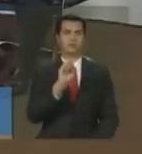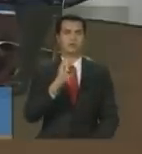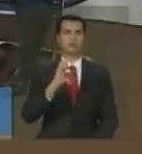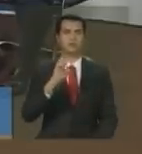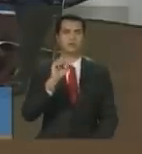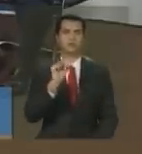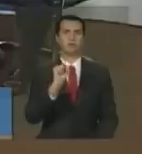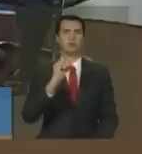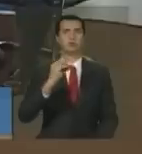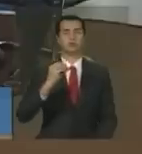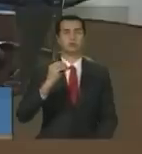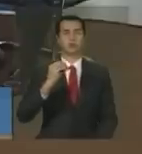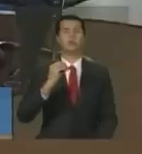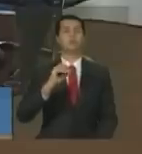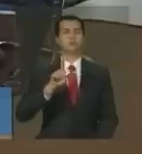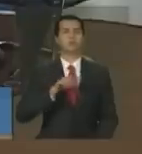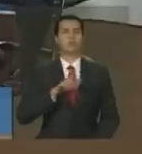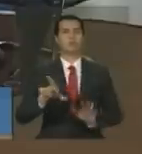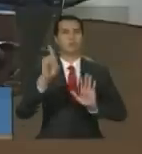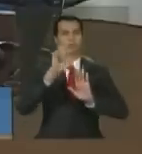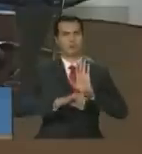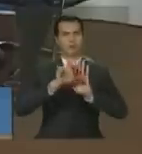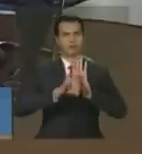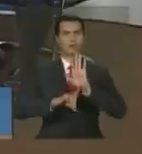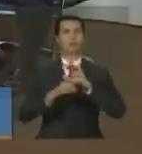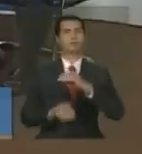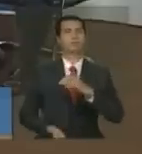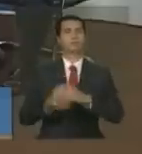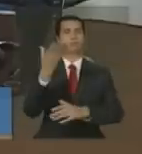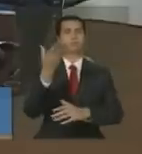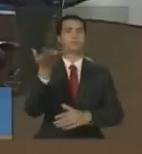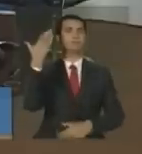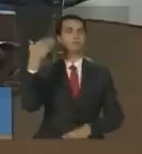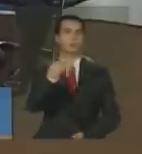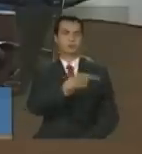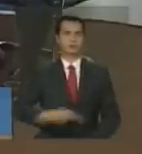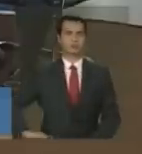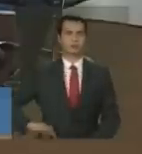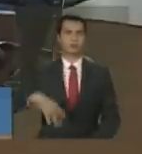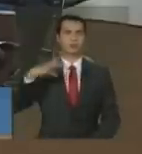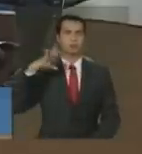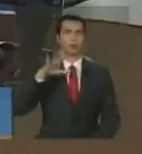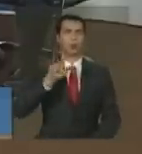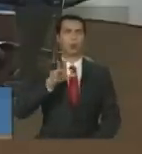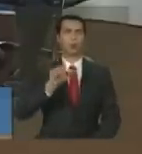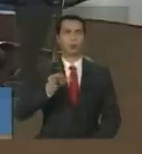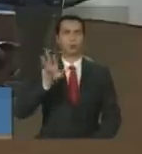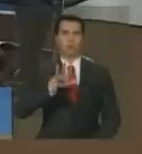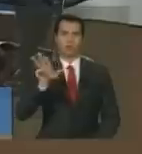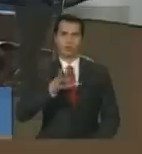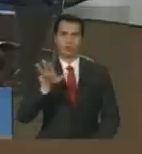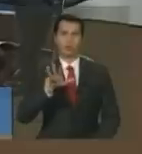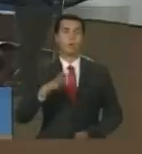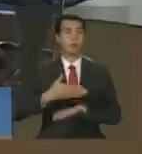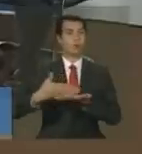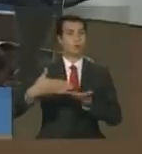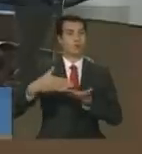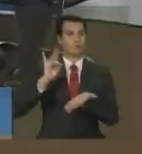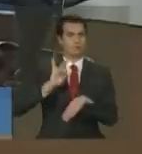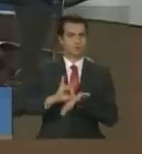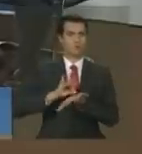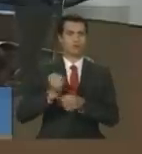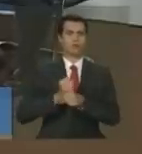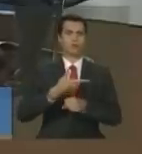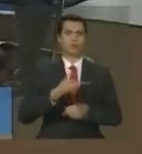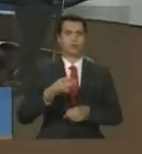oficialmente instituído, digamos assim, por um decreto do então presidente Lula. Como eu falei, nós começamos a realizá-lo em 2007, mas